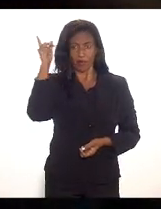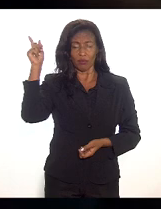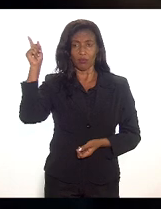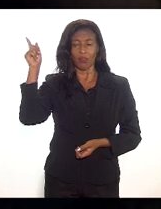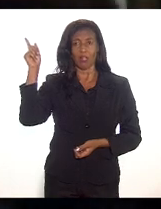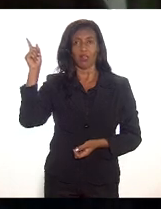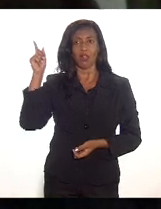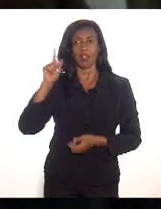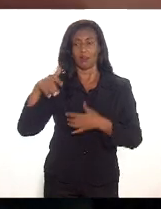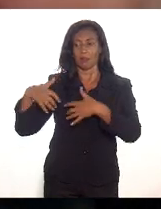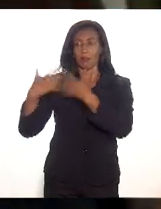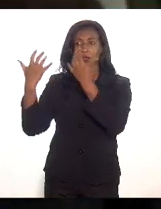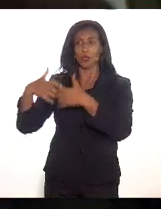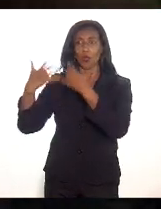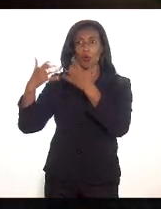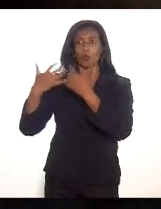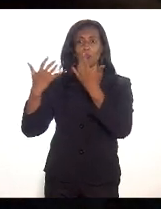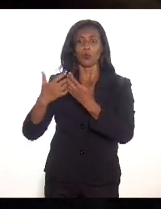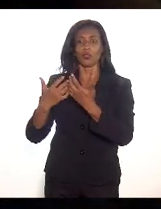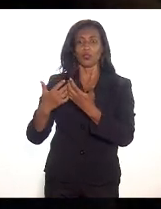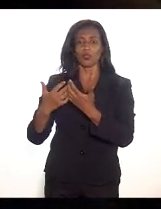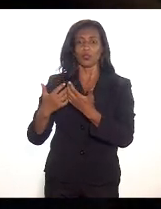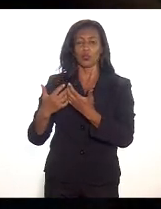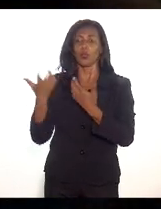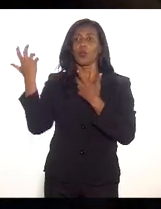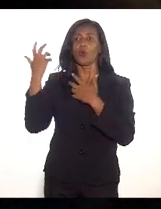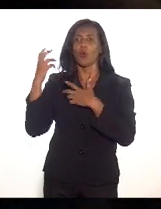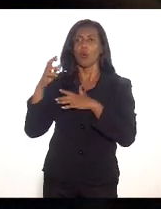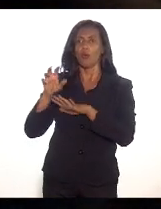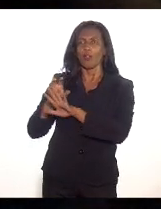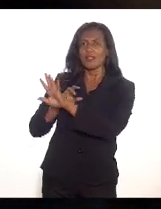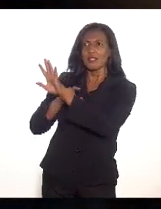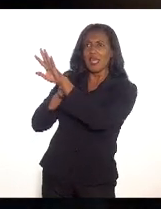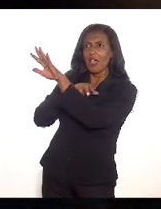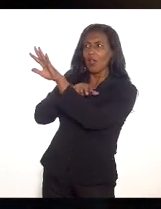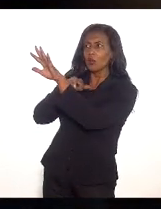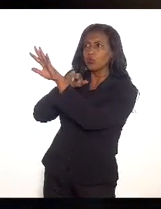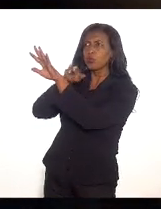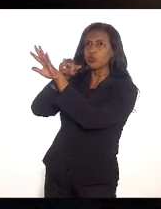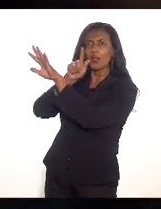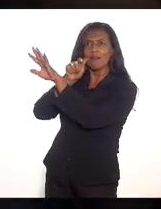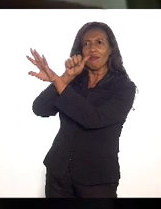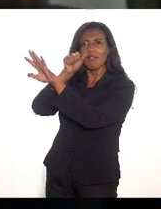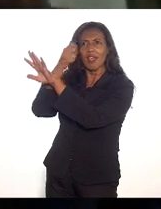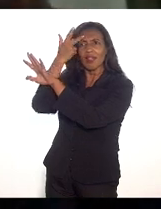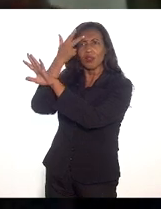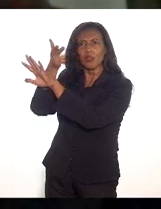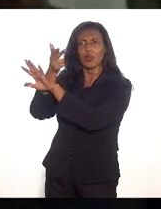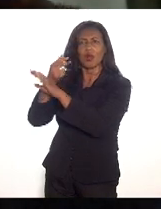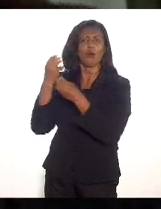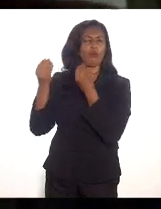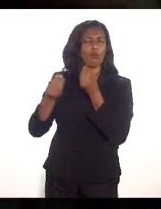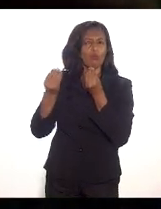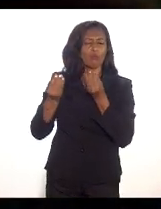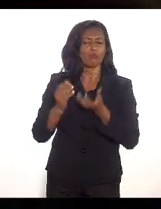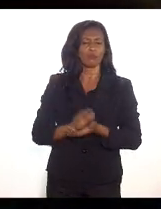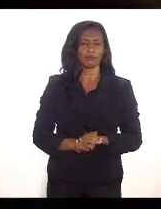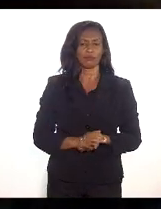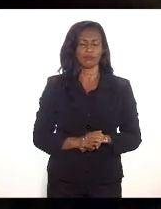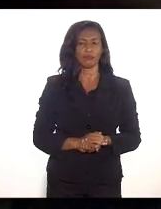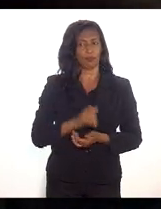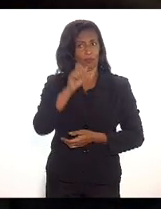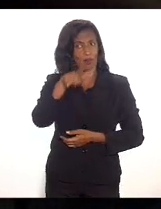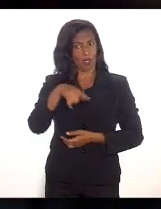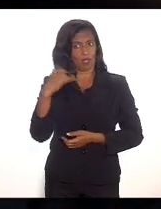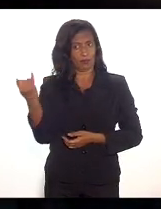natural, subir a serra, só Deus sabe como. Um amigo sabe disso. Agora, é